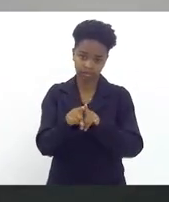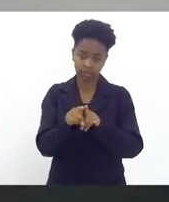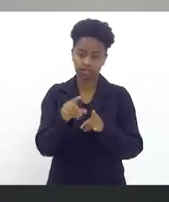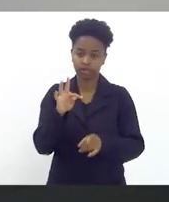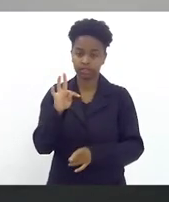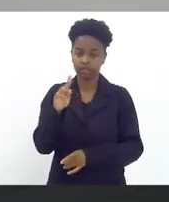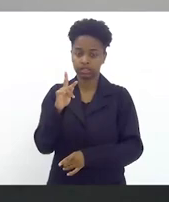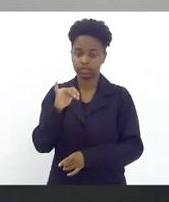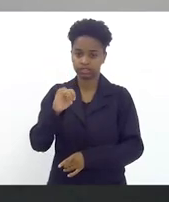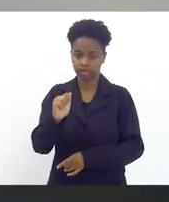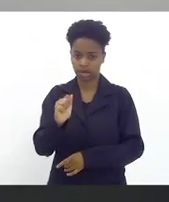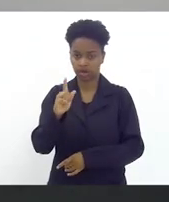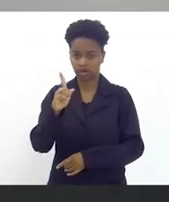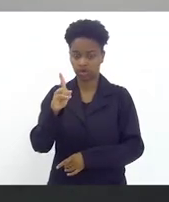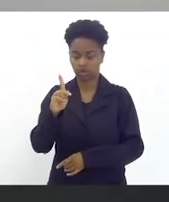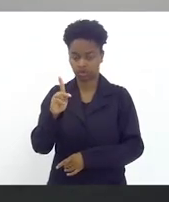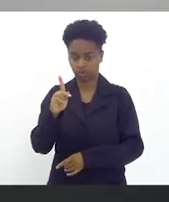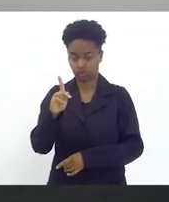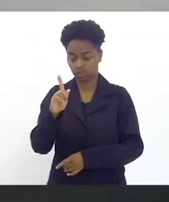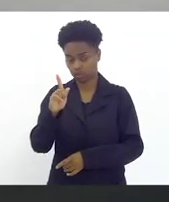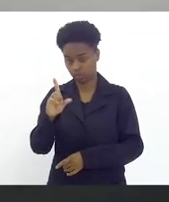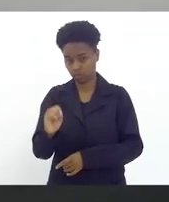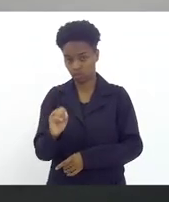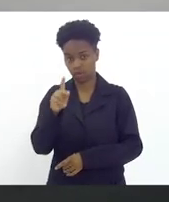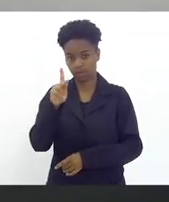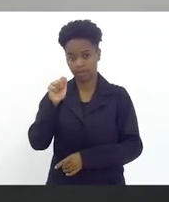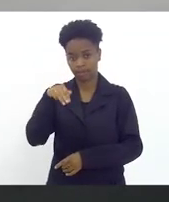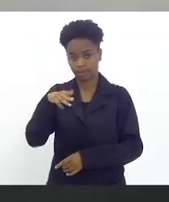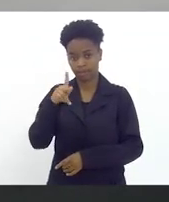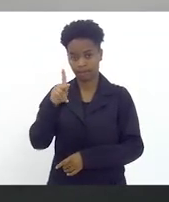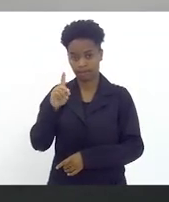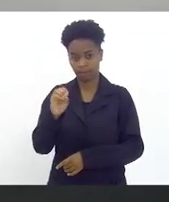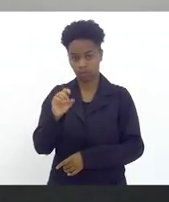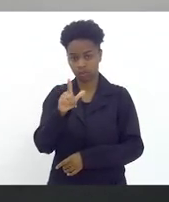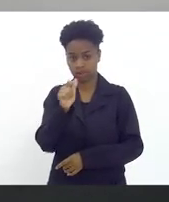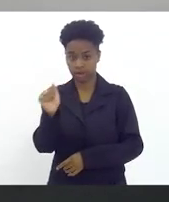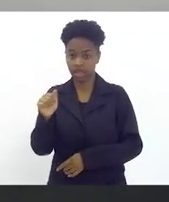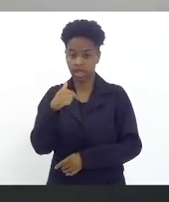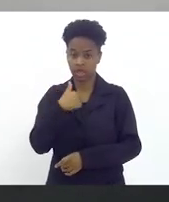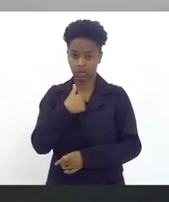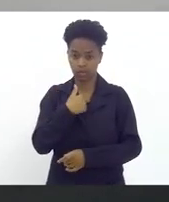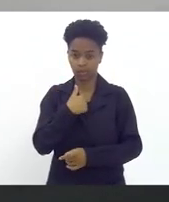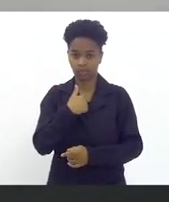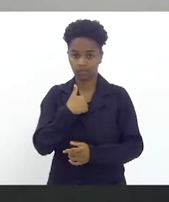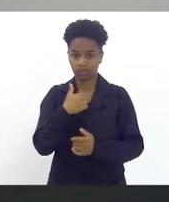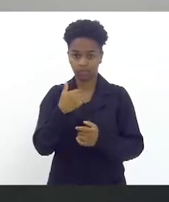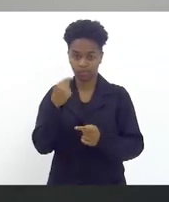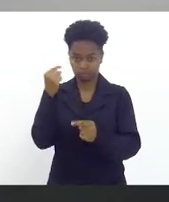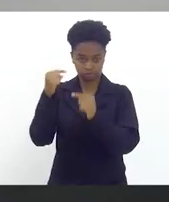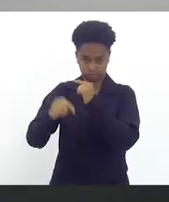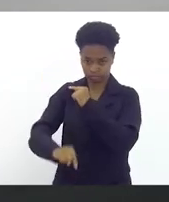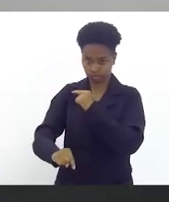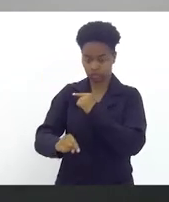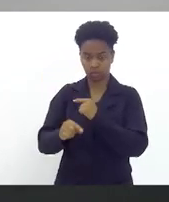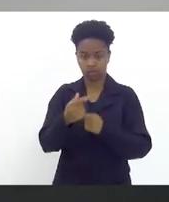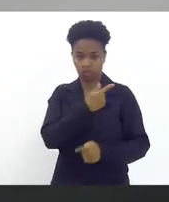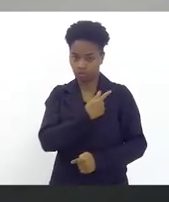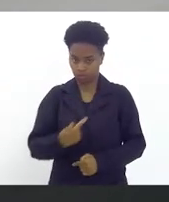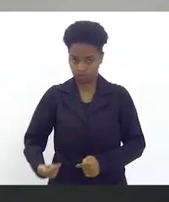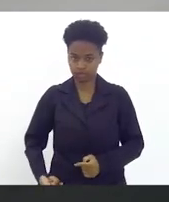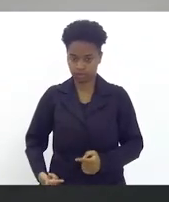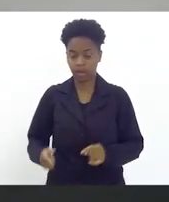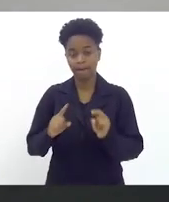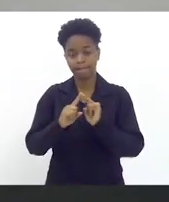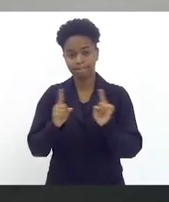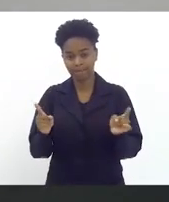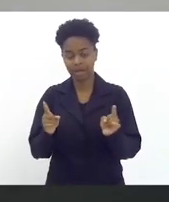Pampulha aliás É bom que se diga eu sou um deputado de oposição ao governo como se sabe mas eu tenho uma